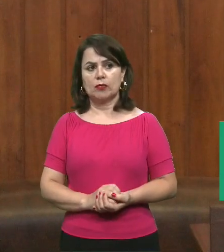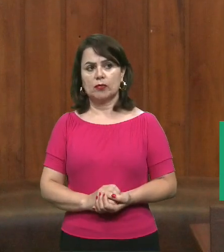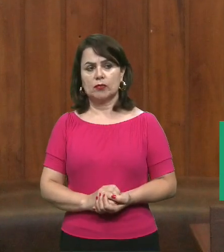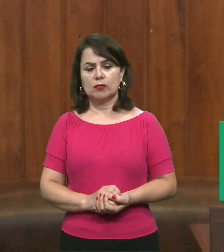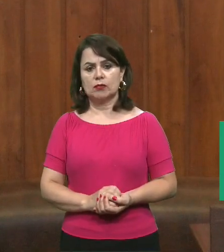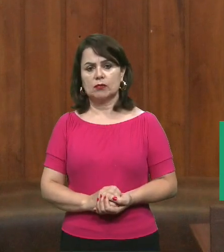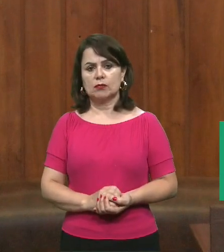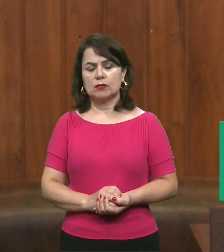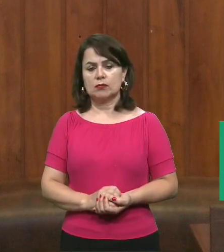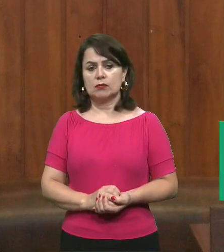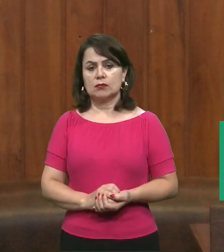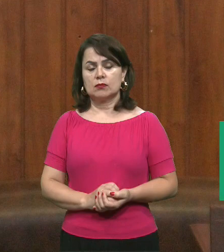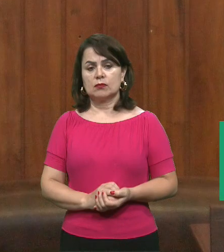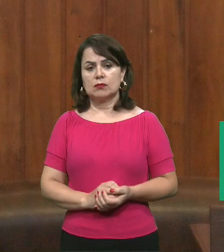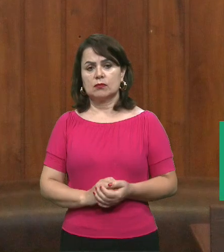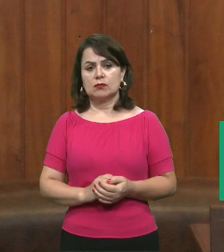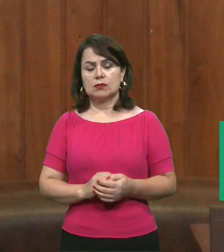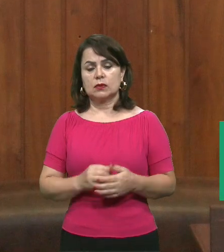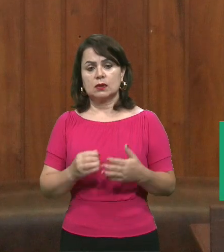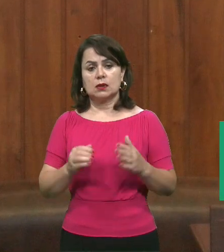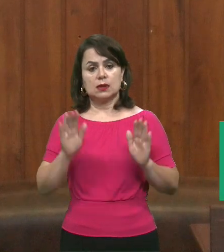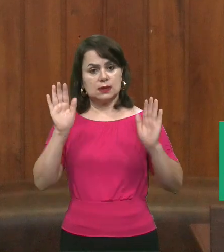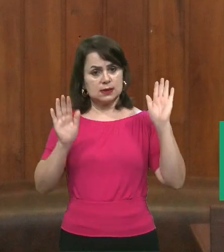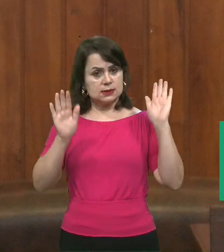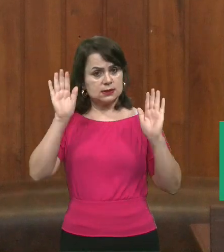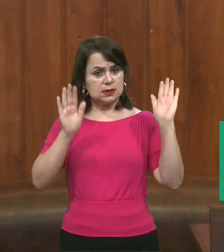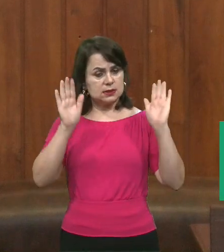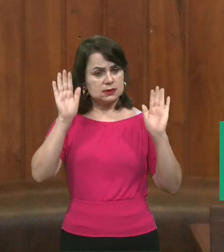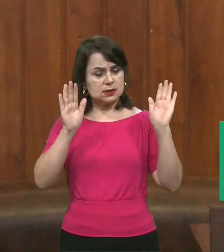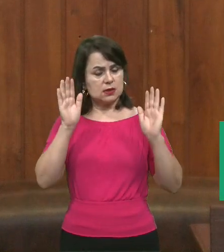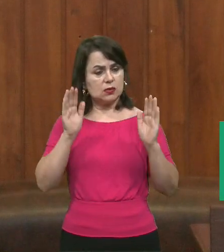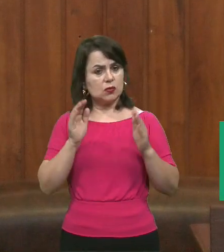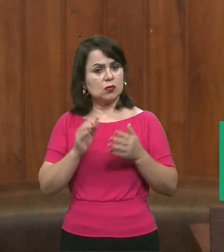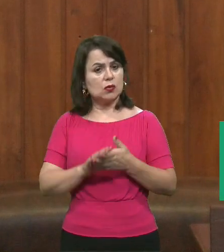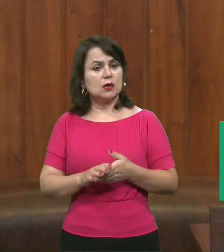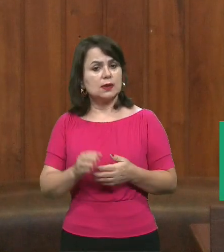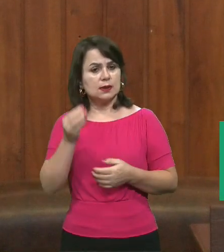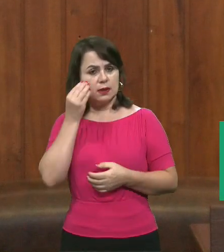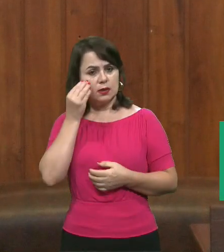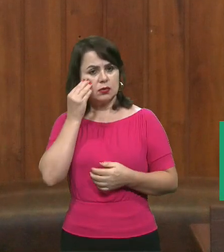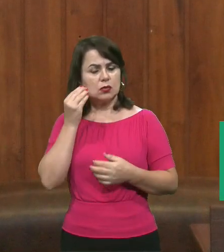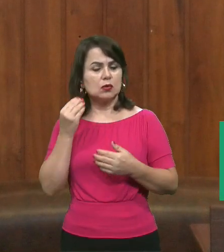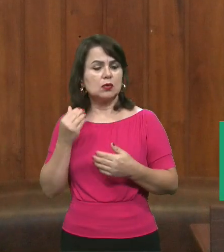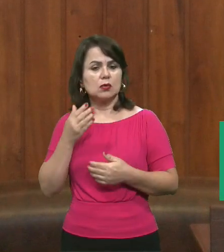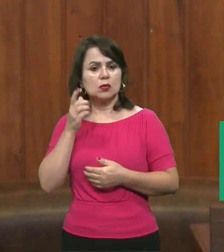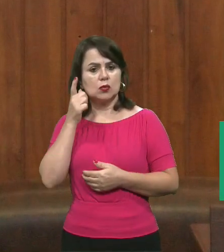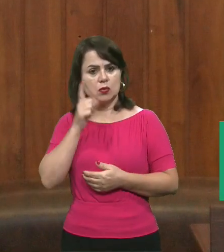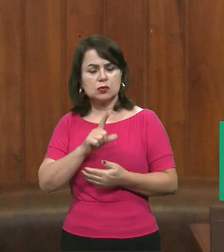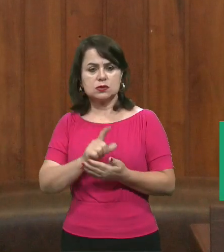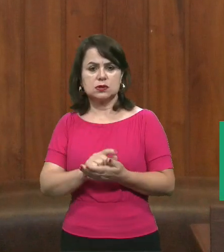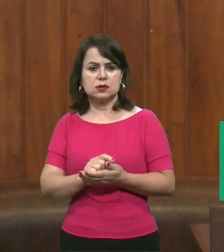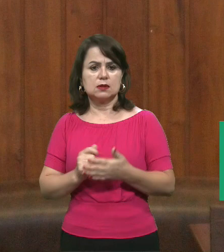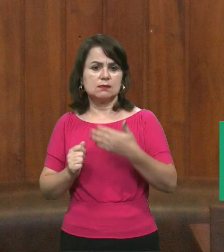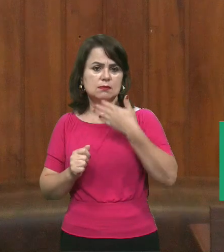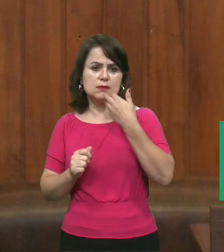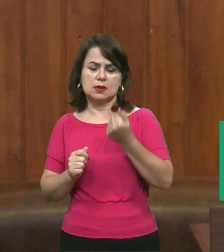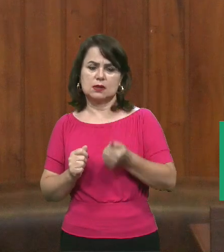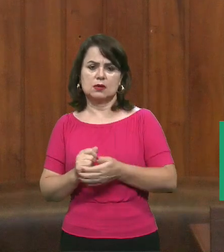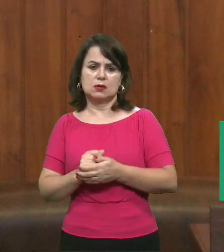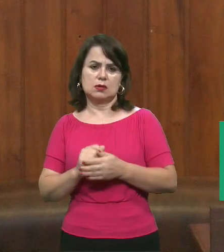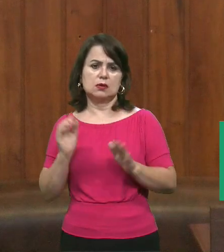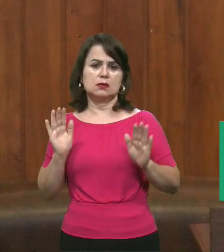do certame, né, do procedimento licitatório, para obter vantagem decorrente da adjudicação do objeto da